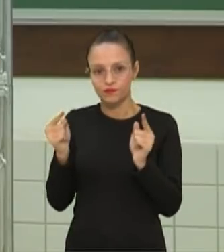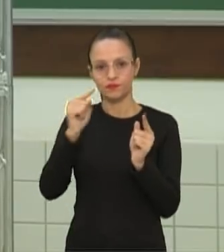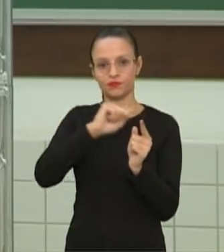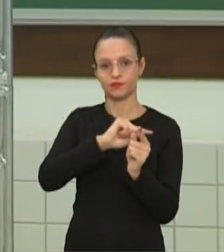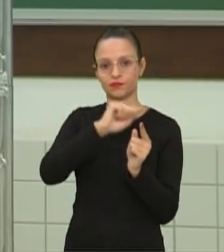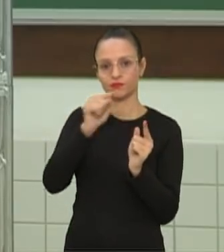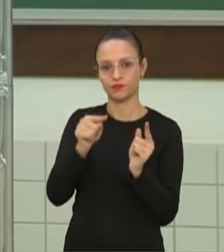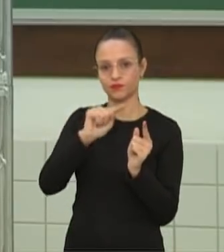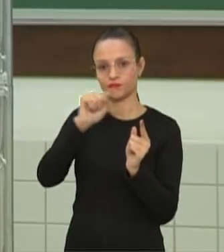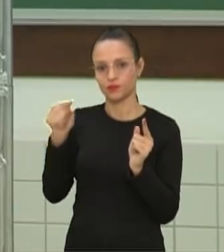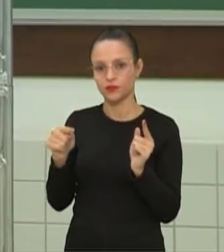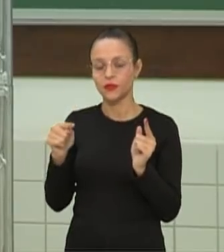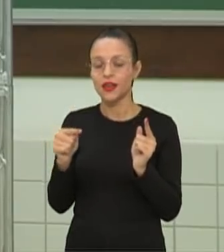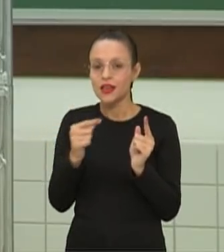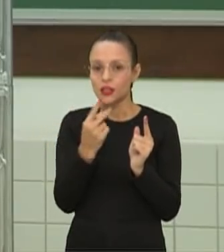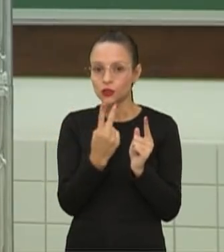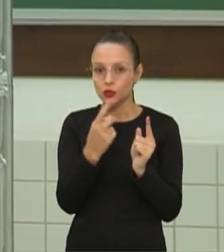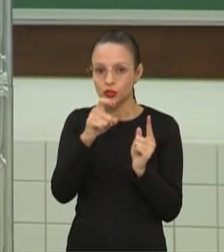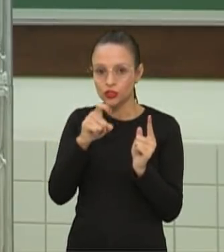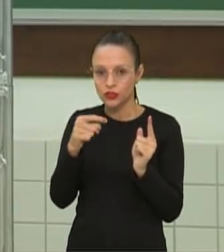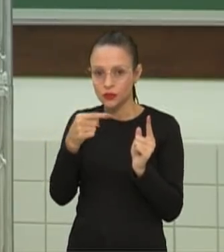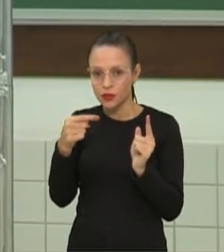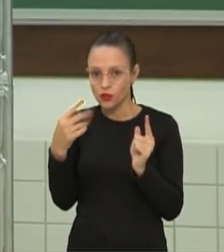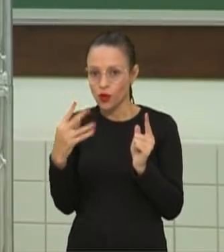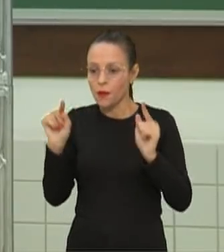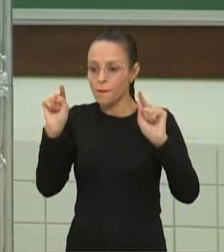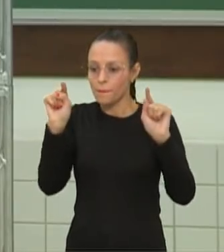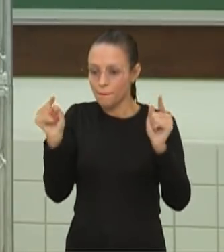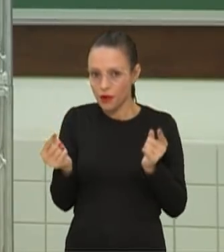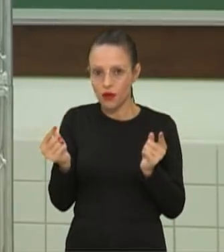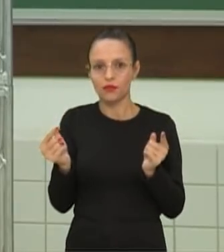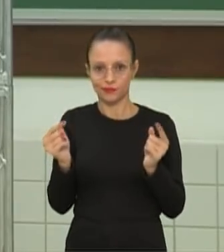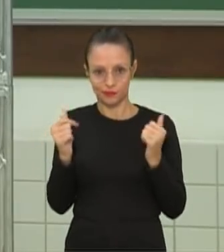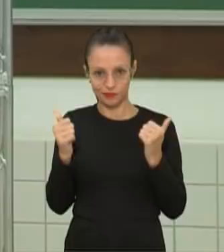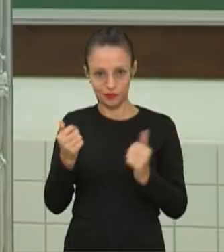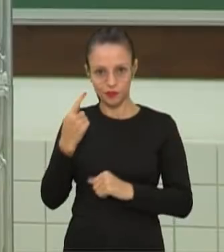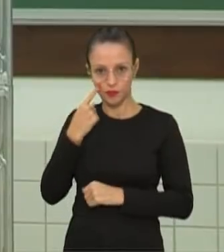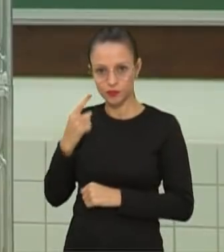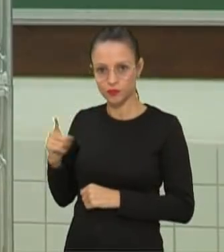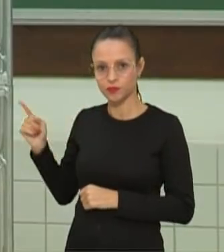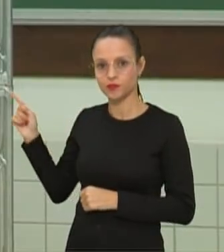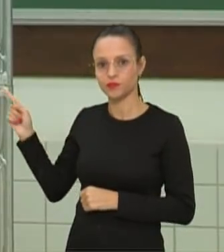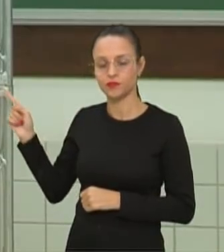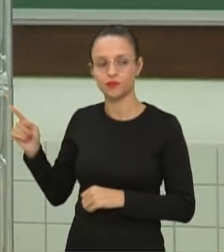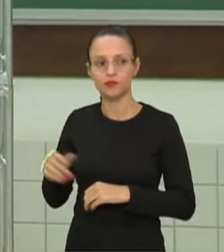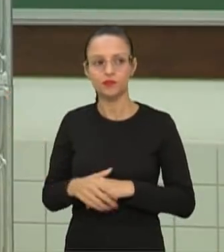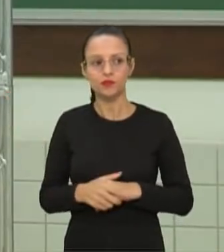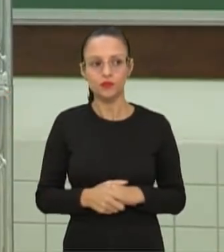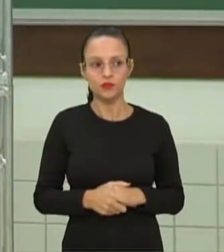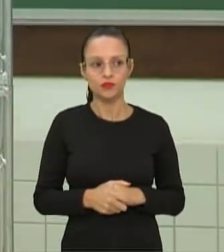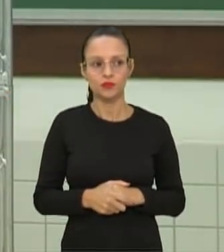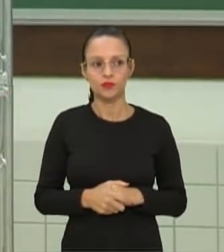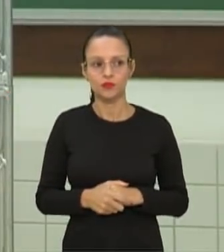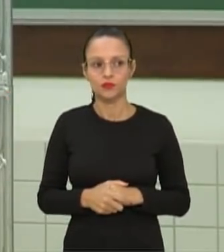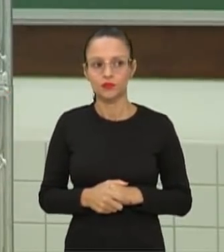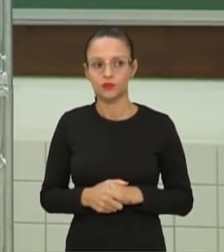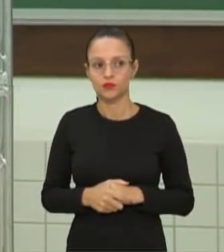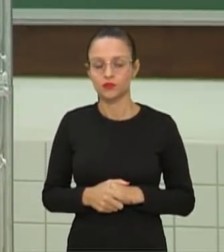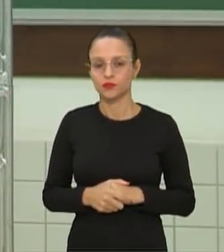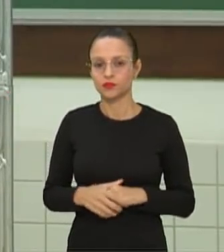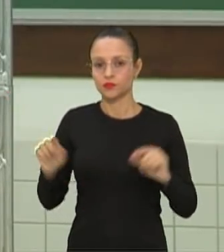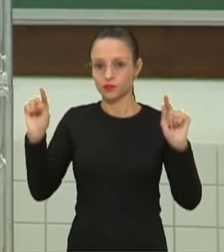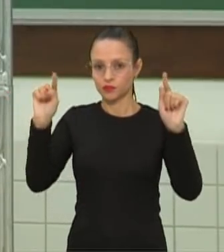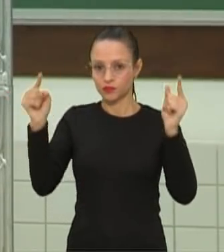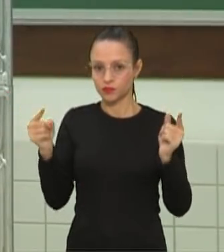Começamos cercando aquele 2x menos 4 com um parênteses, tá bom? Confere comigo a resposta no quadro. Olha só, eu vou pôr o 2x